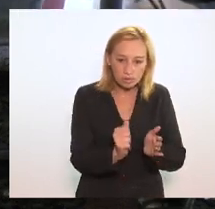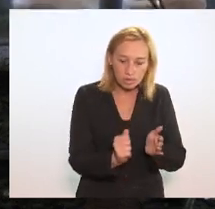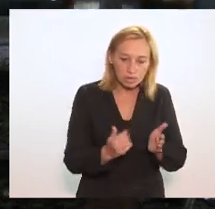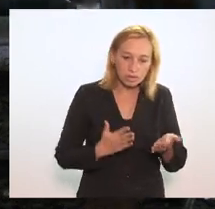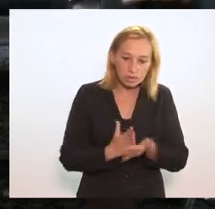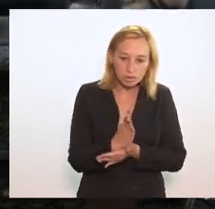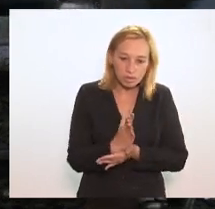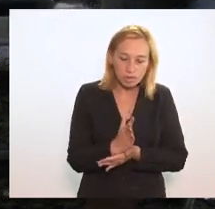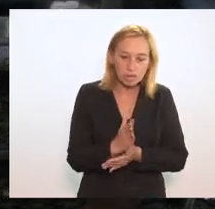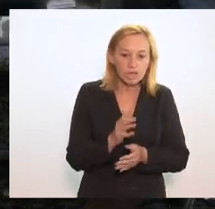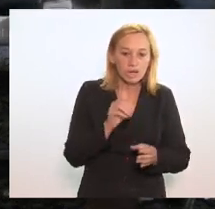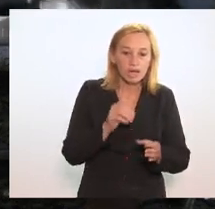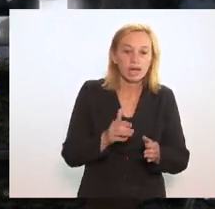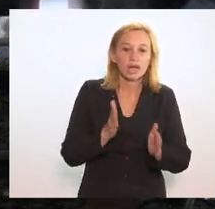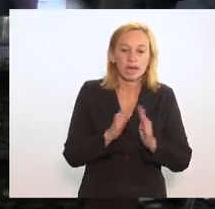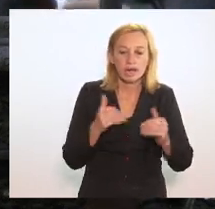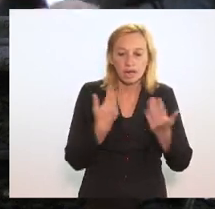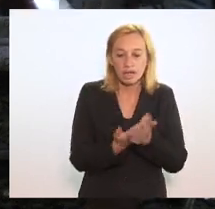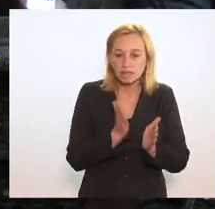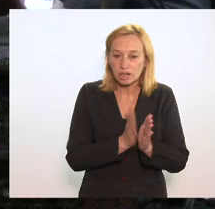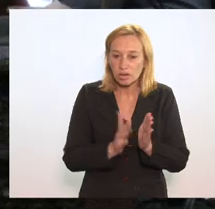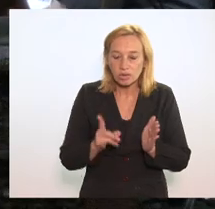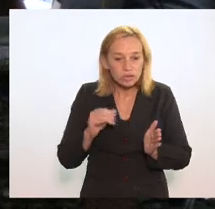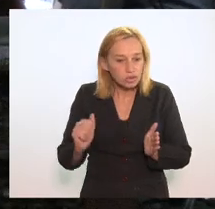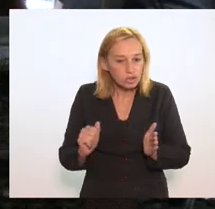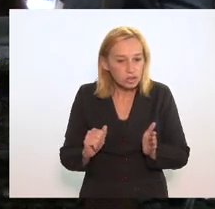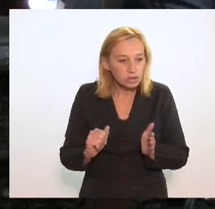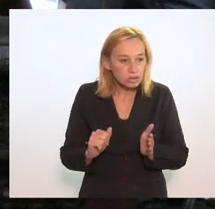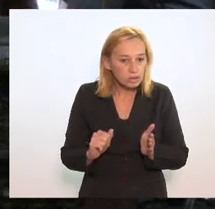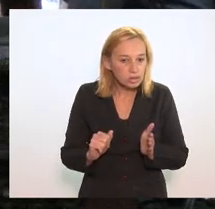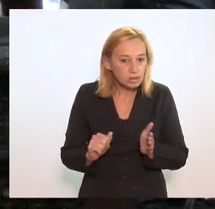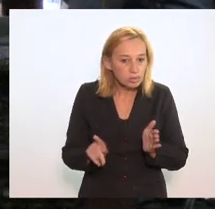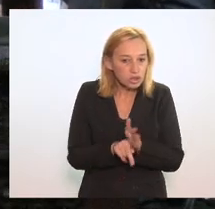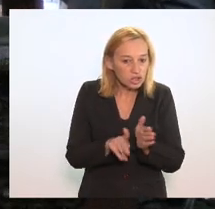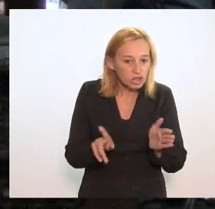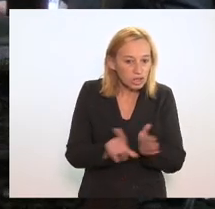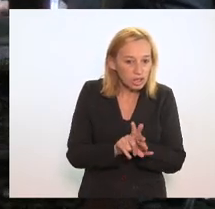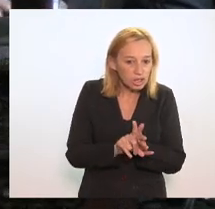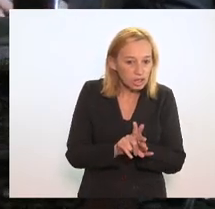aprovam nisso, como estão aprovados. Requer inclusão na ordem do dia.